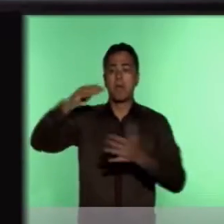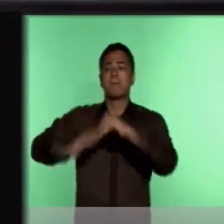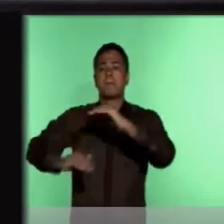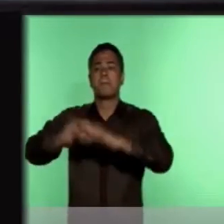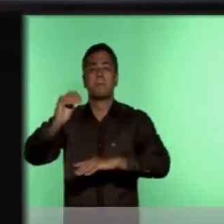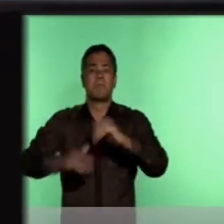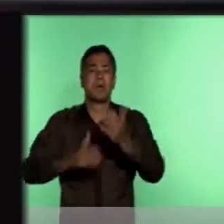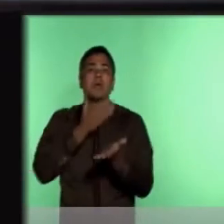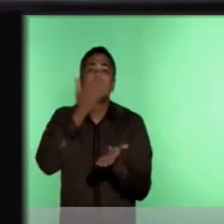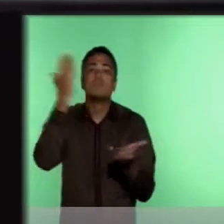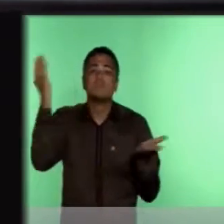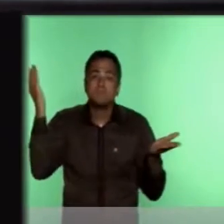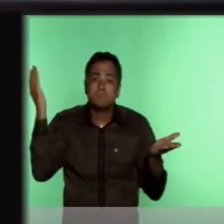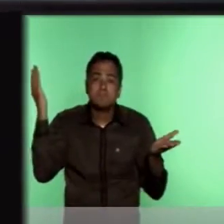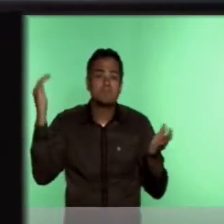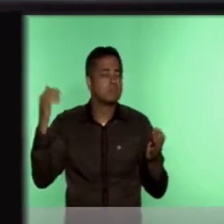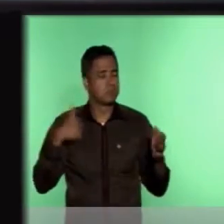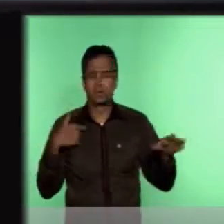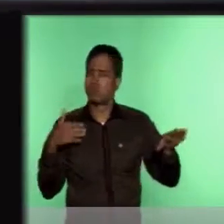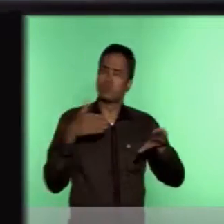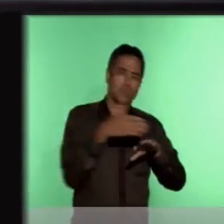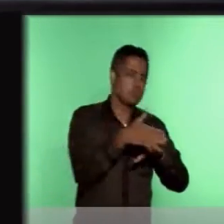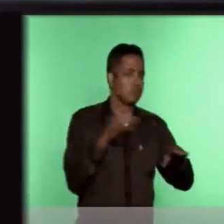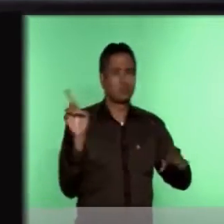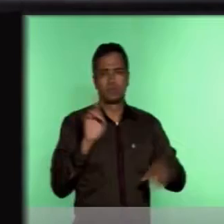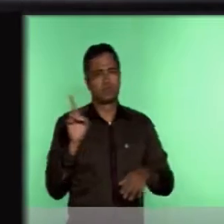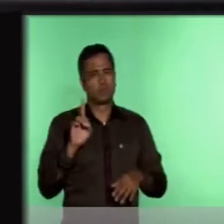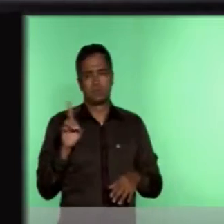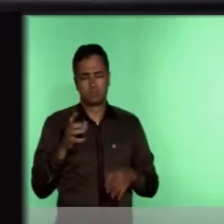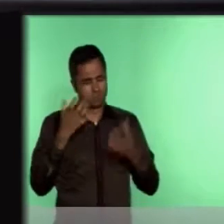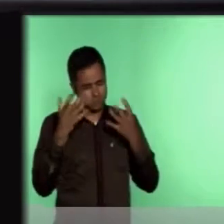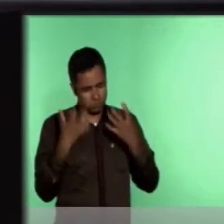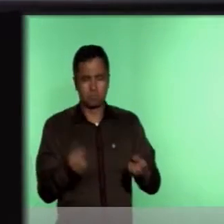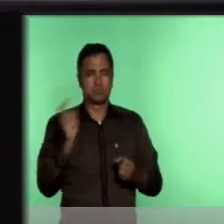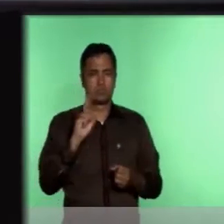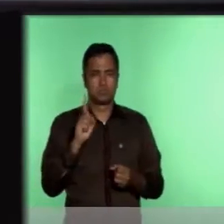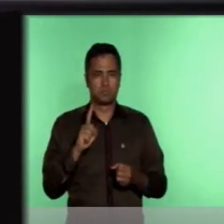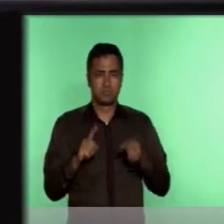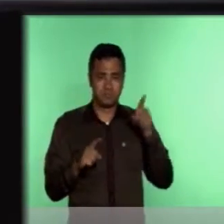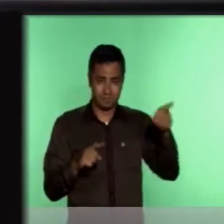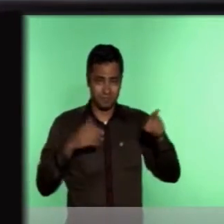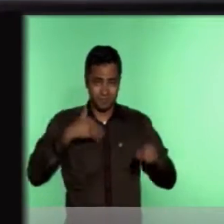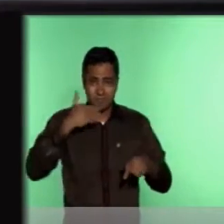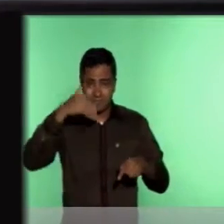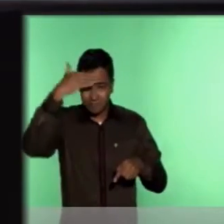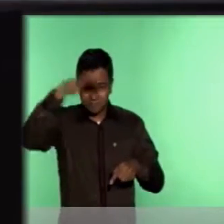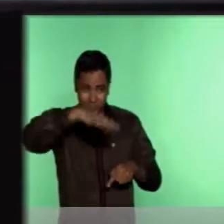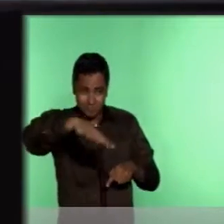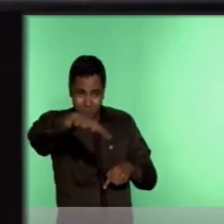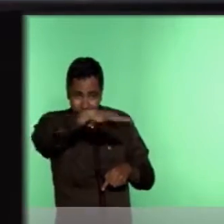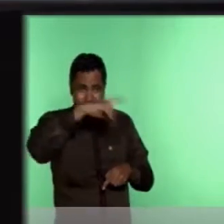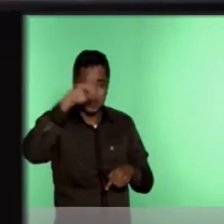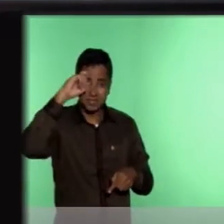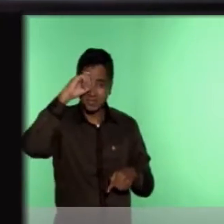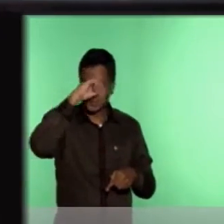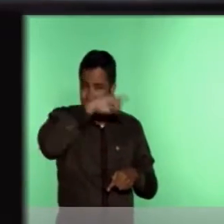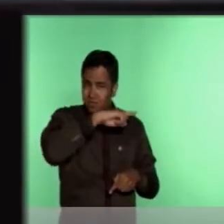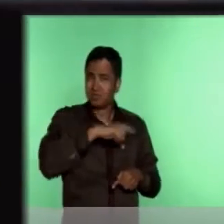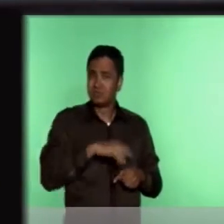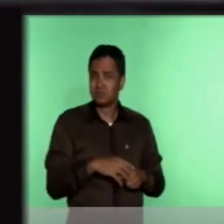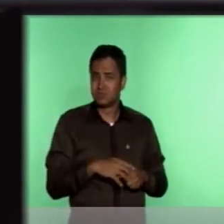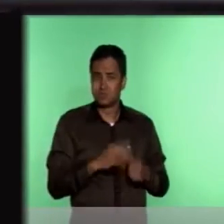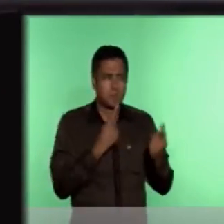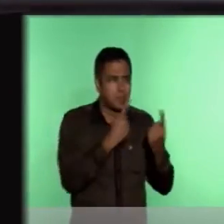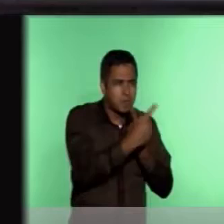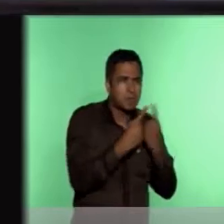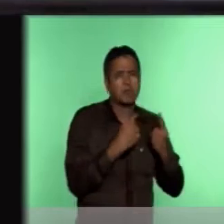Especialmente no nível internacional. E é muito difícil dialogar com o mundo árabe em relação a isso. Eu tenho todo o respeito à comunidade